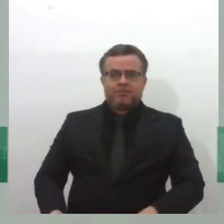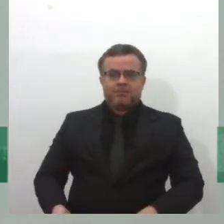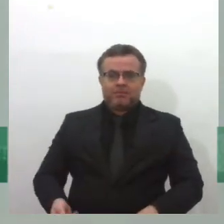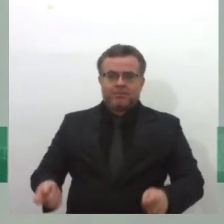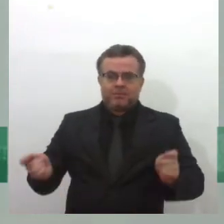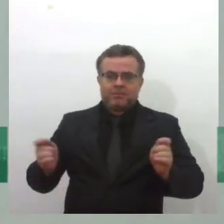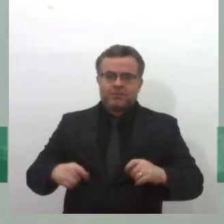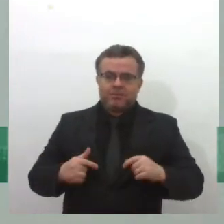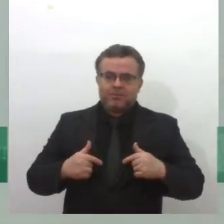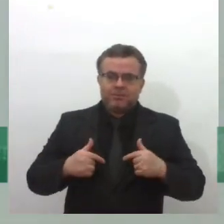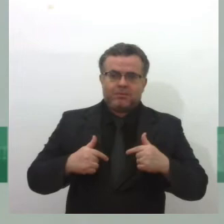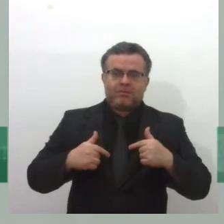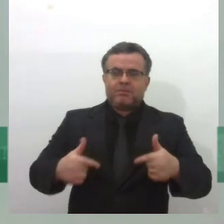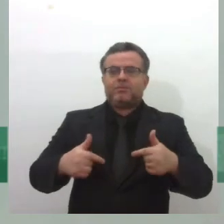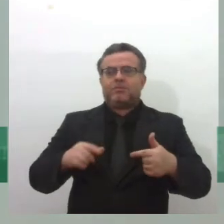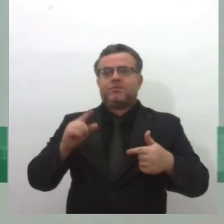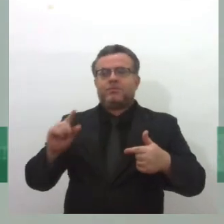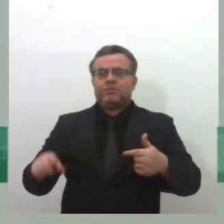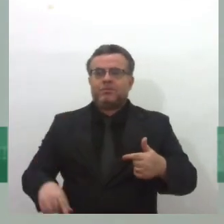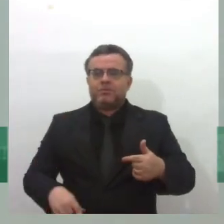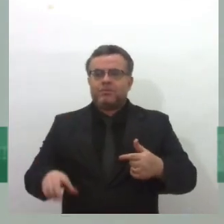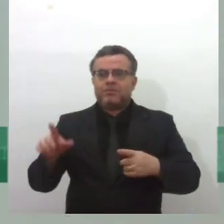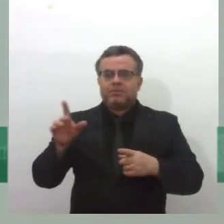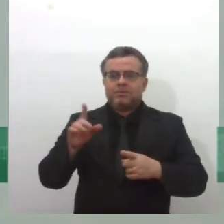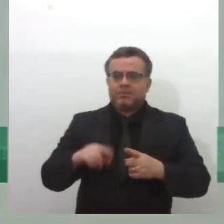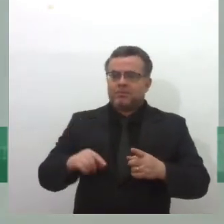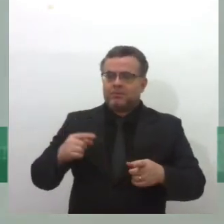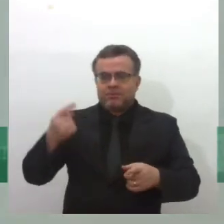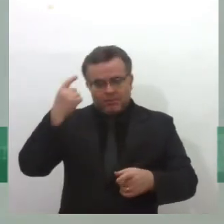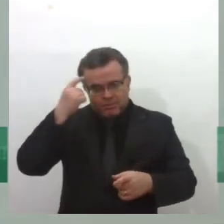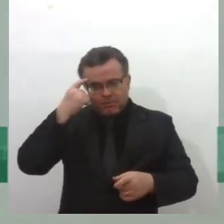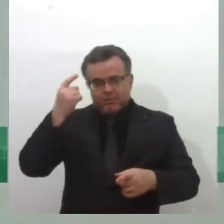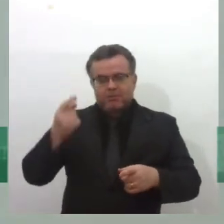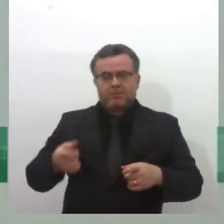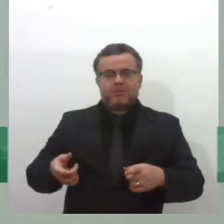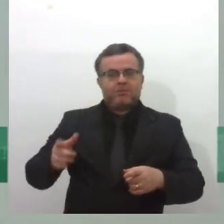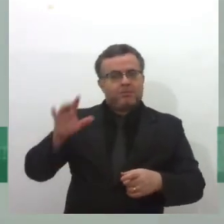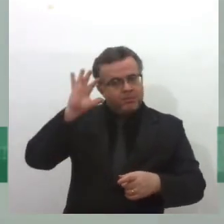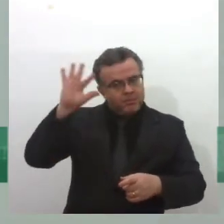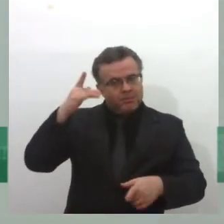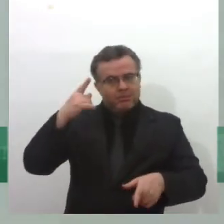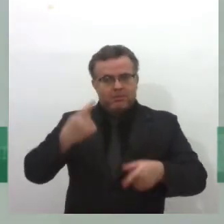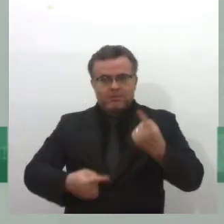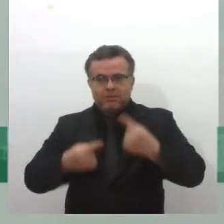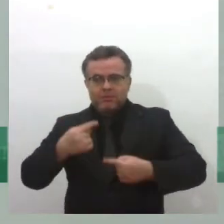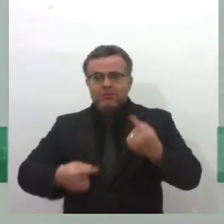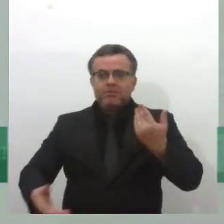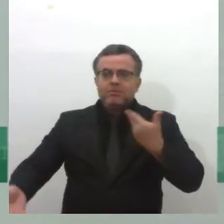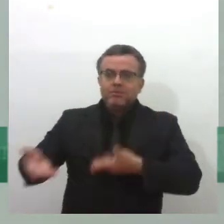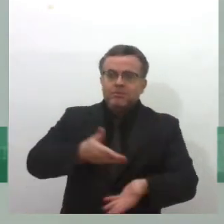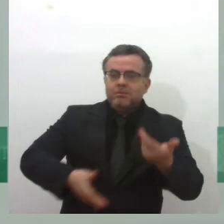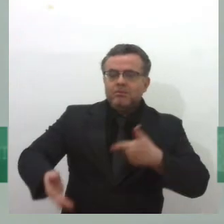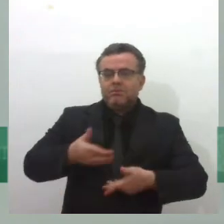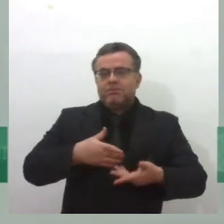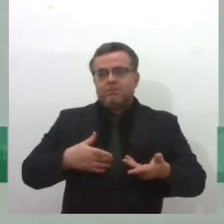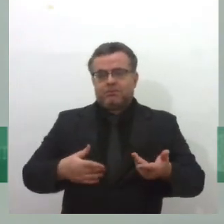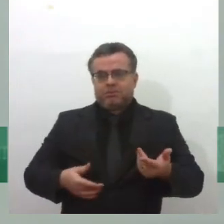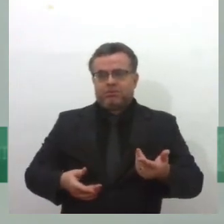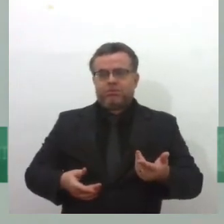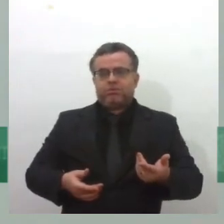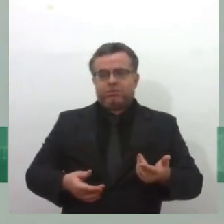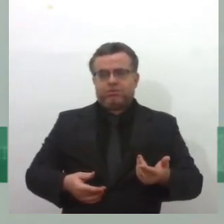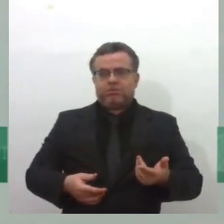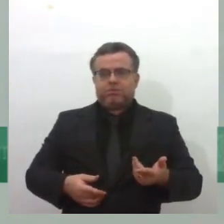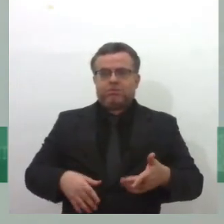está incluído, pensando, discutindo, dialogando. Né? São